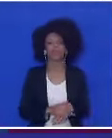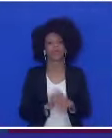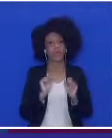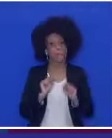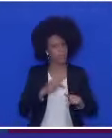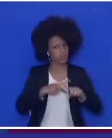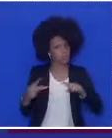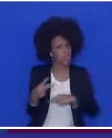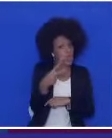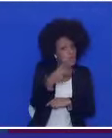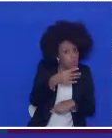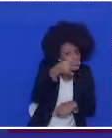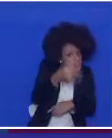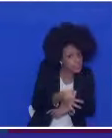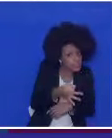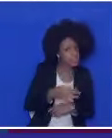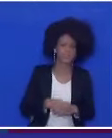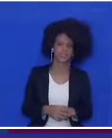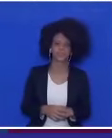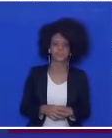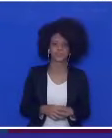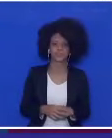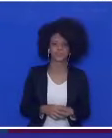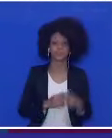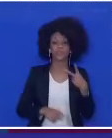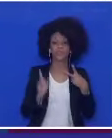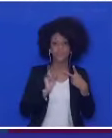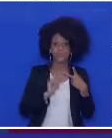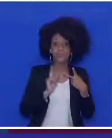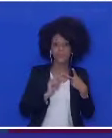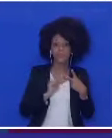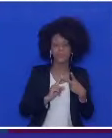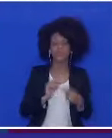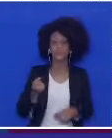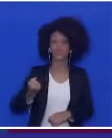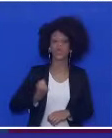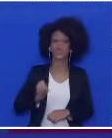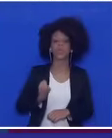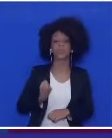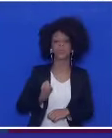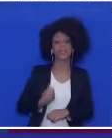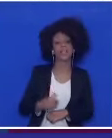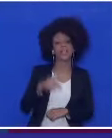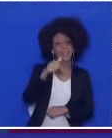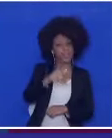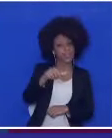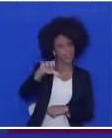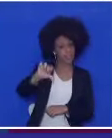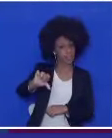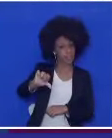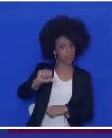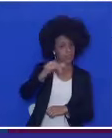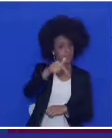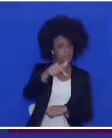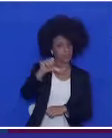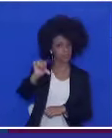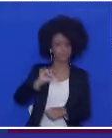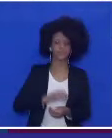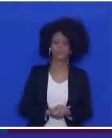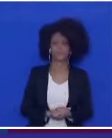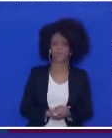levar prêmios a partir de 2 acertos. Vem chegando mais uma bola sorteada, é 79. Bola